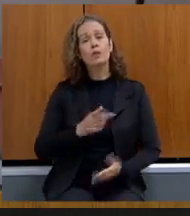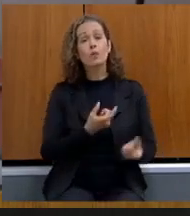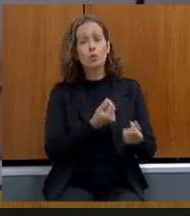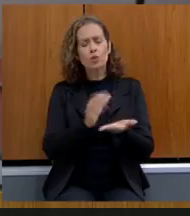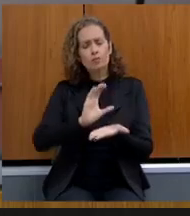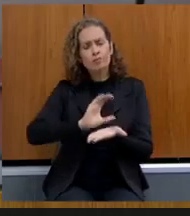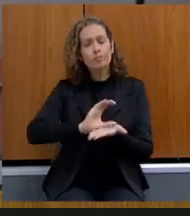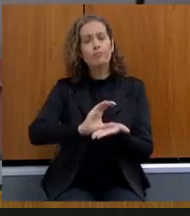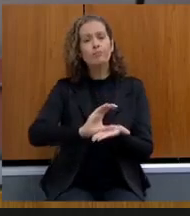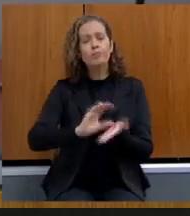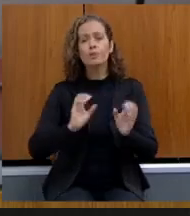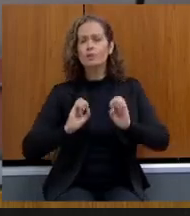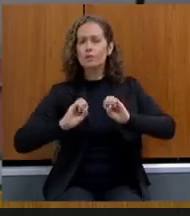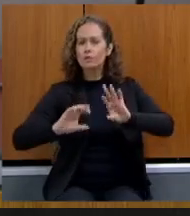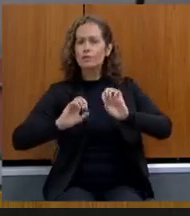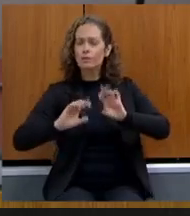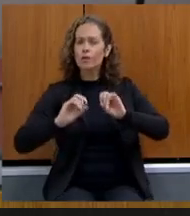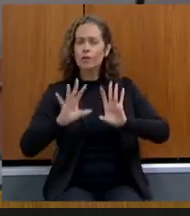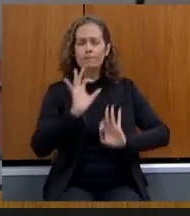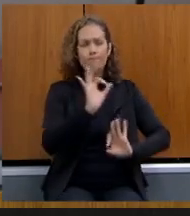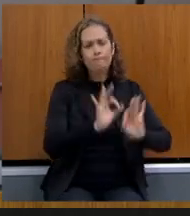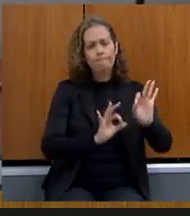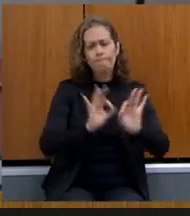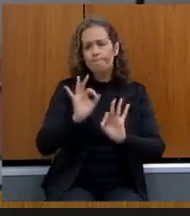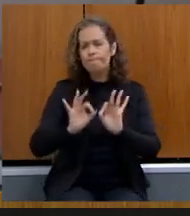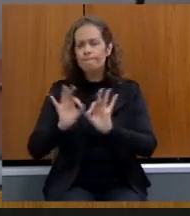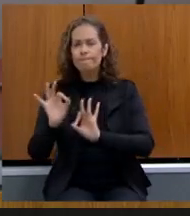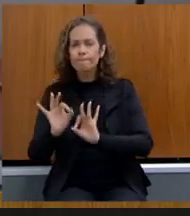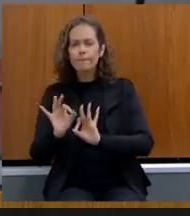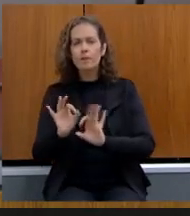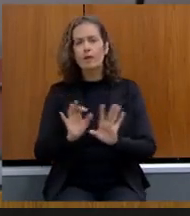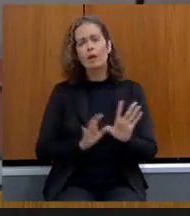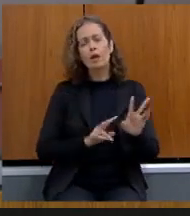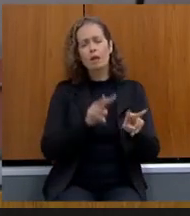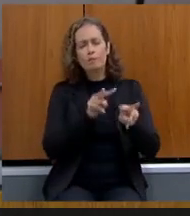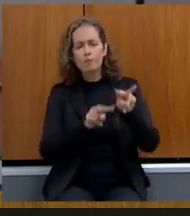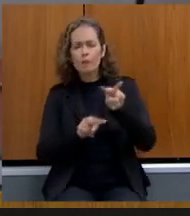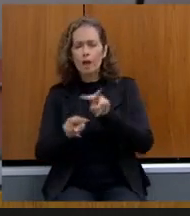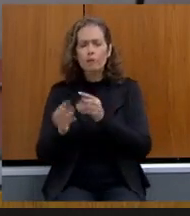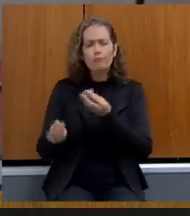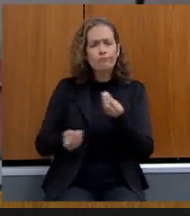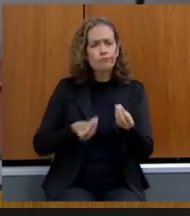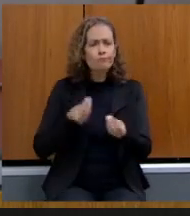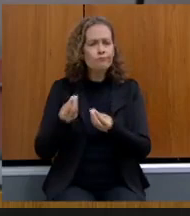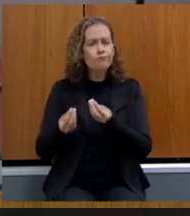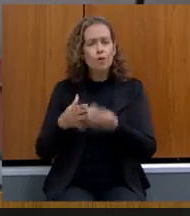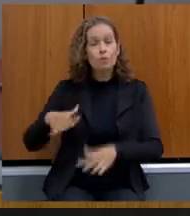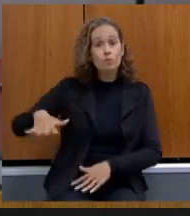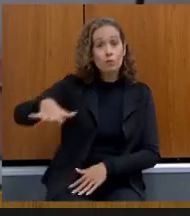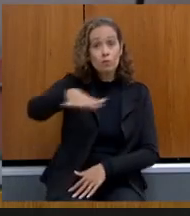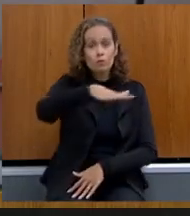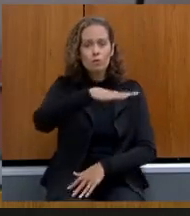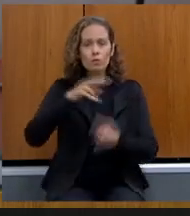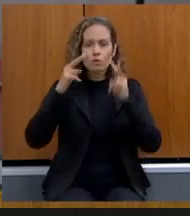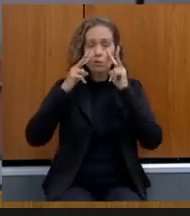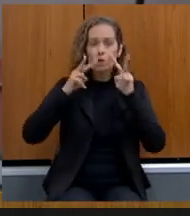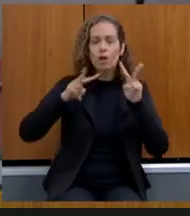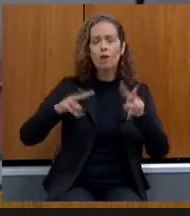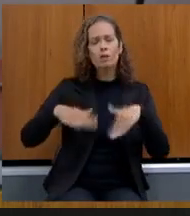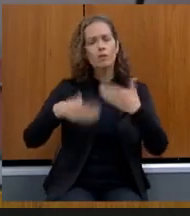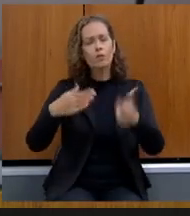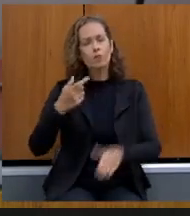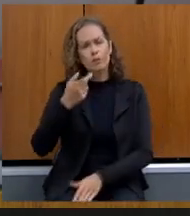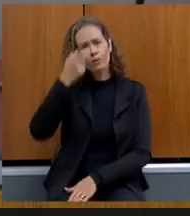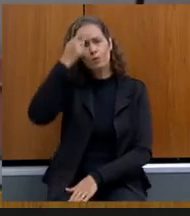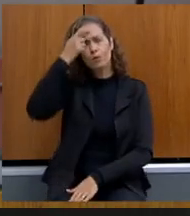educação com toda essa essa análise holística em relação à desenvolvimento cognitivo